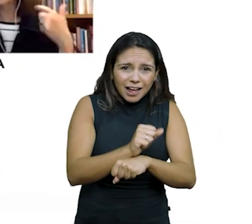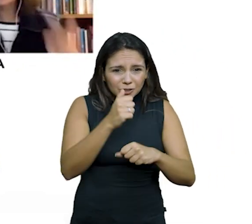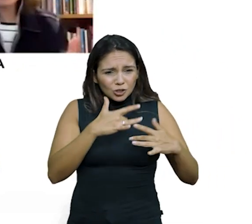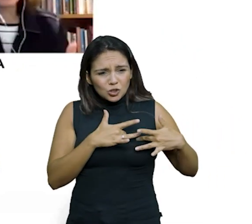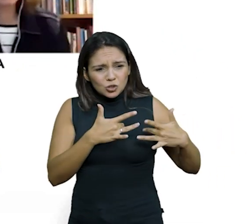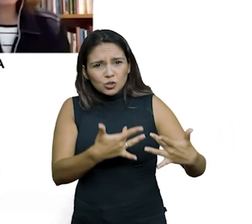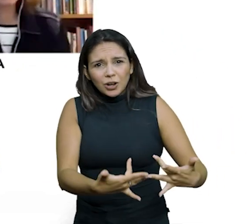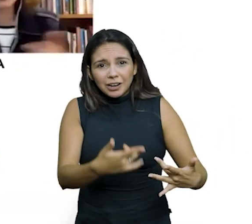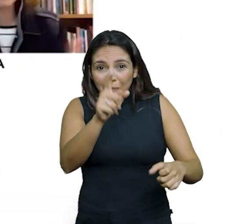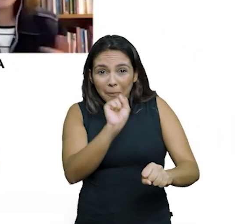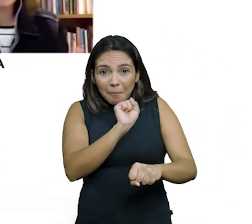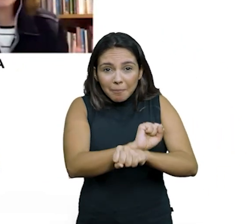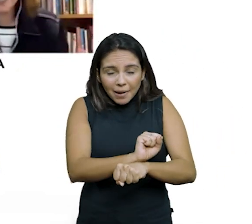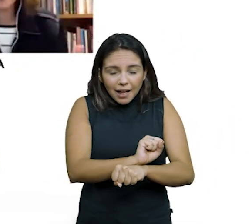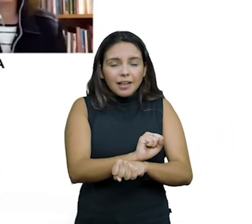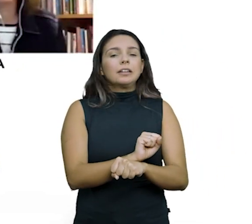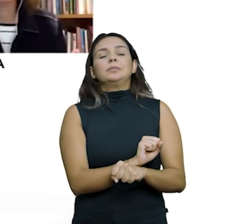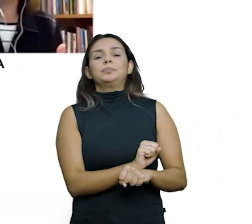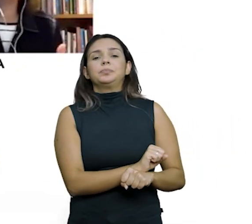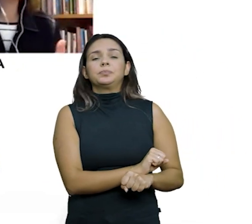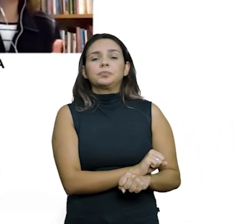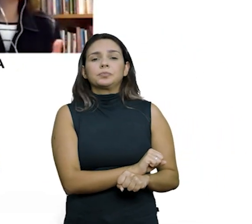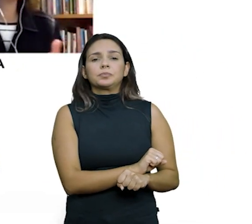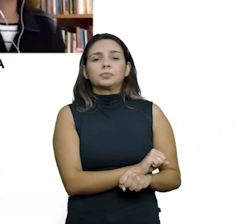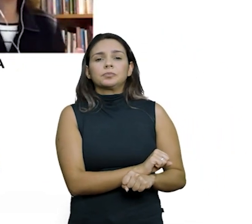se solidarizar, né?